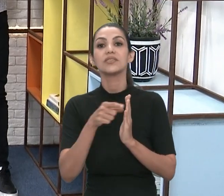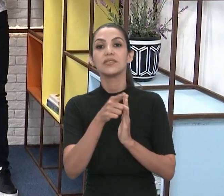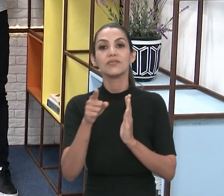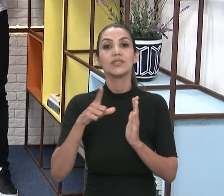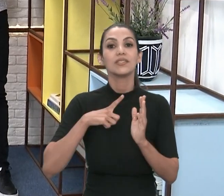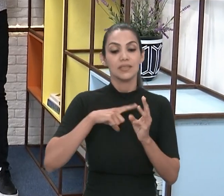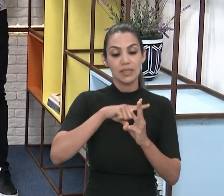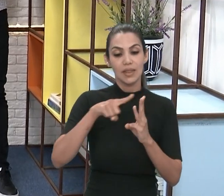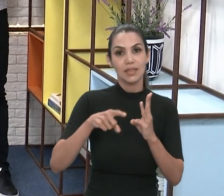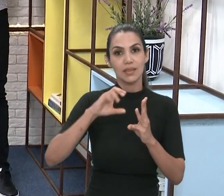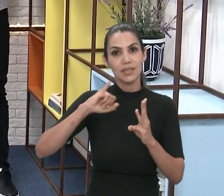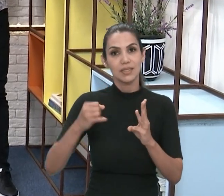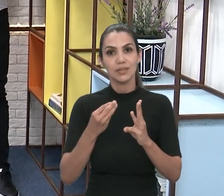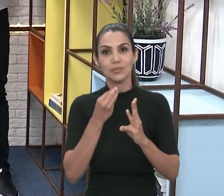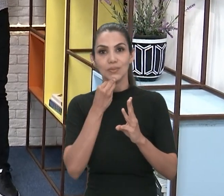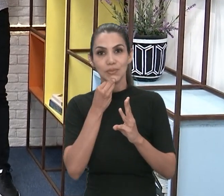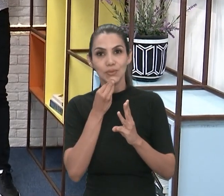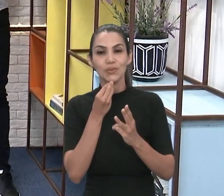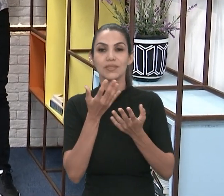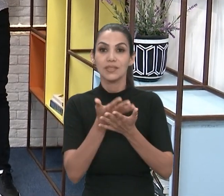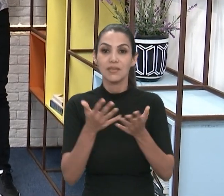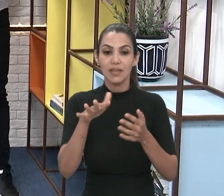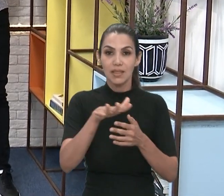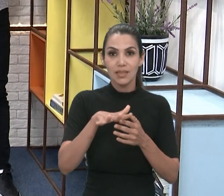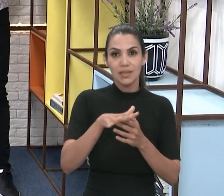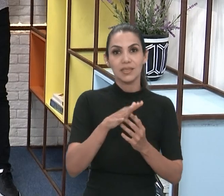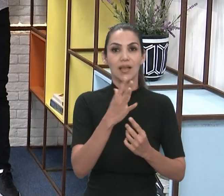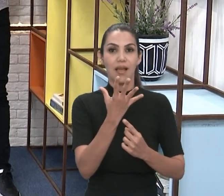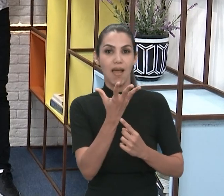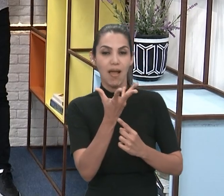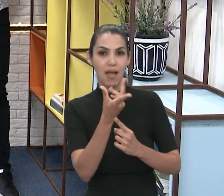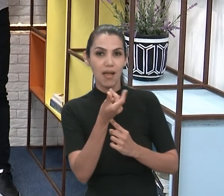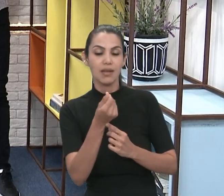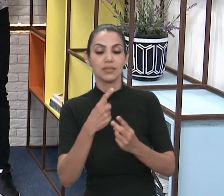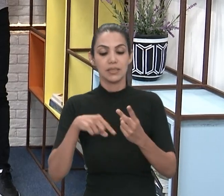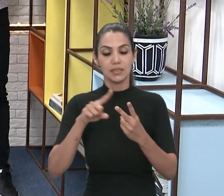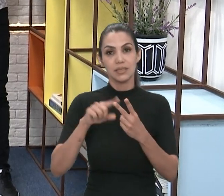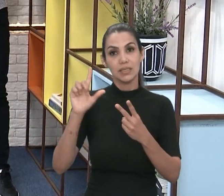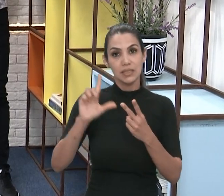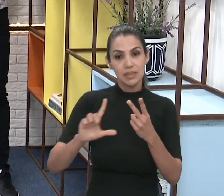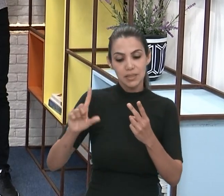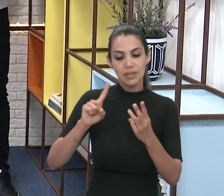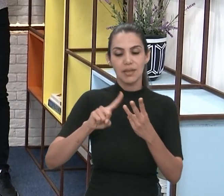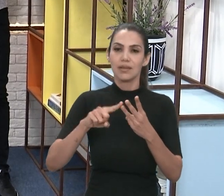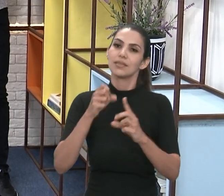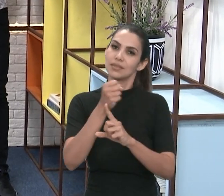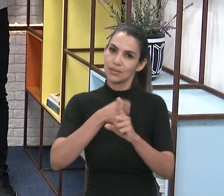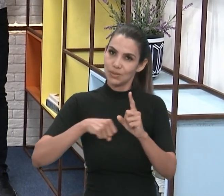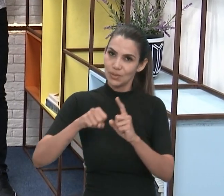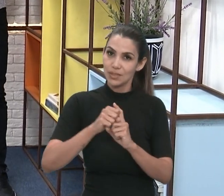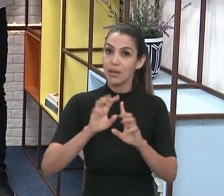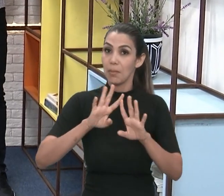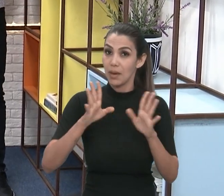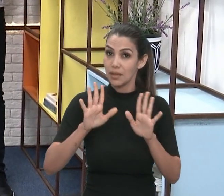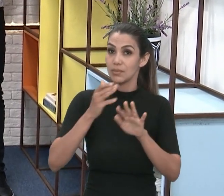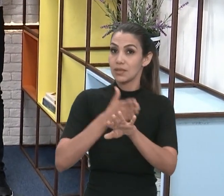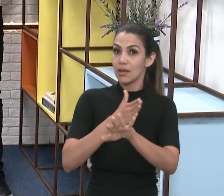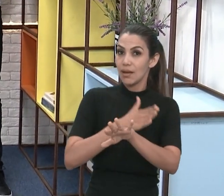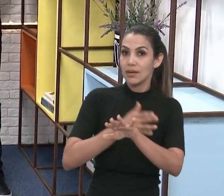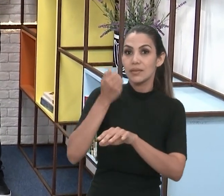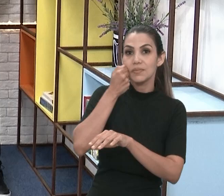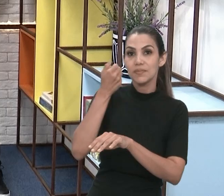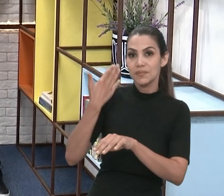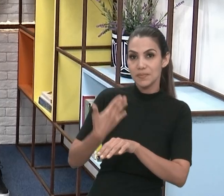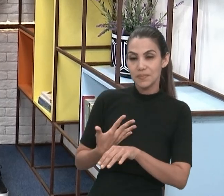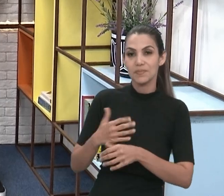conferir 3 oportunidades de eventos nas áreas artísticas, literárias e sociais. Mas antes de dar mais detalhes, eu vou